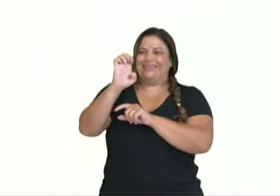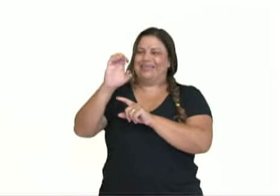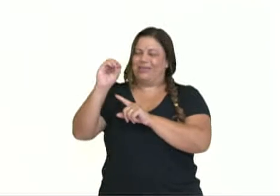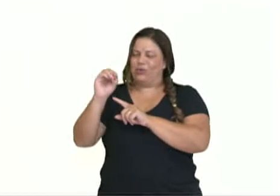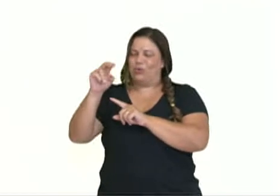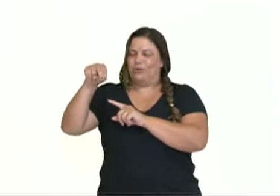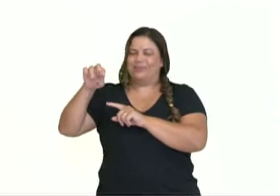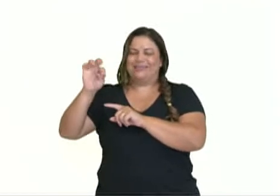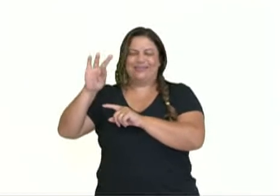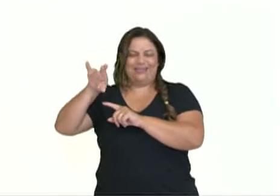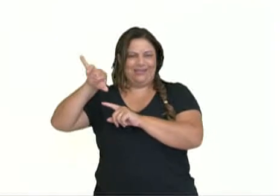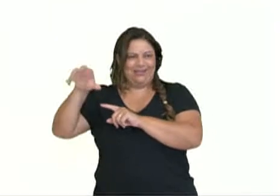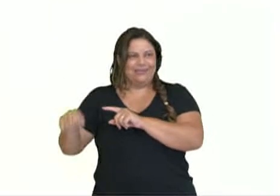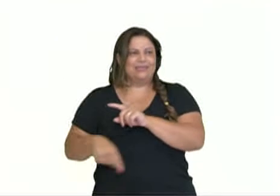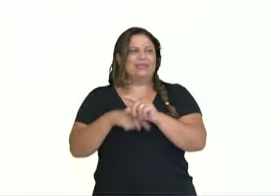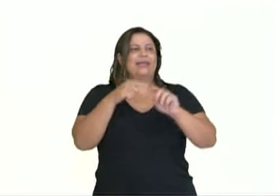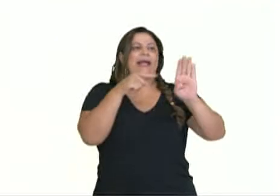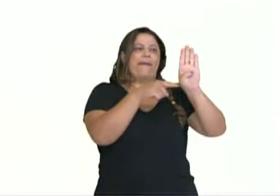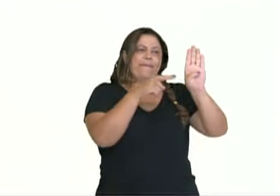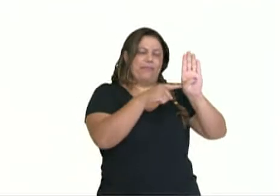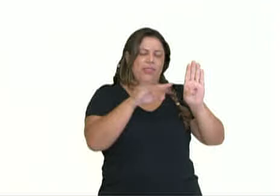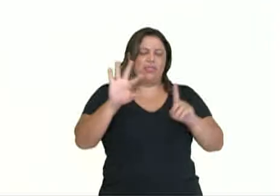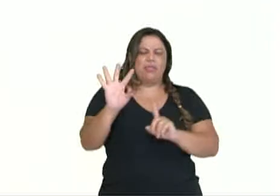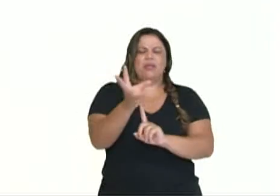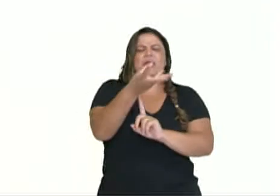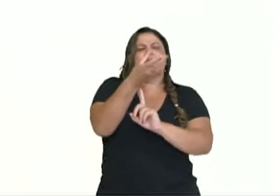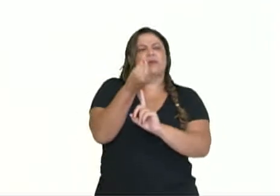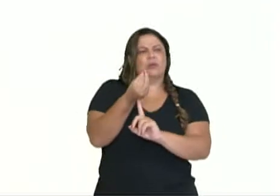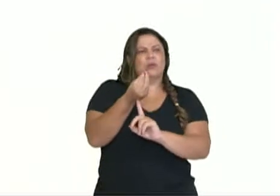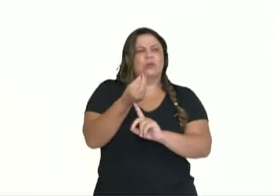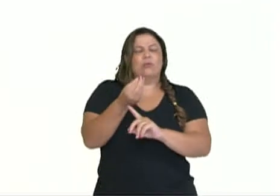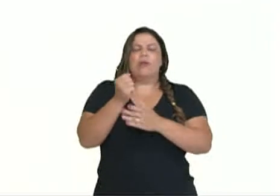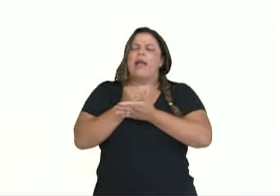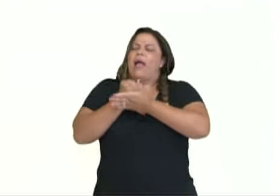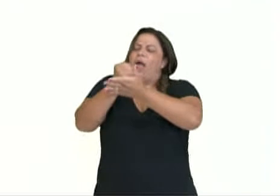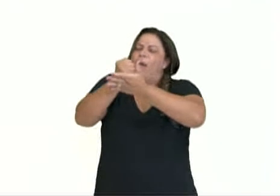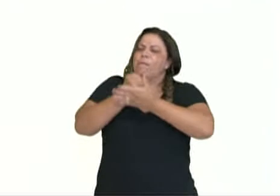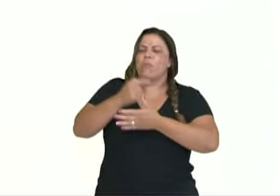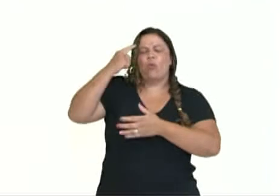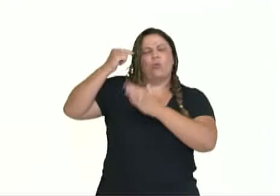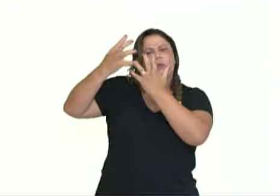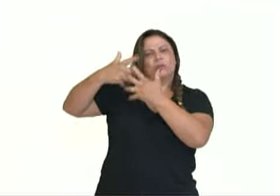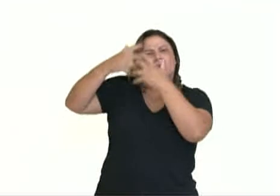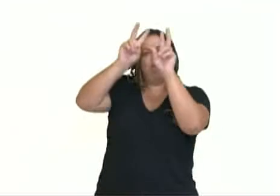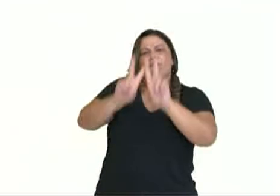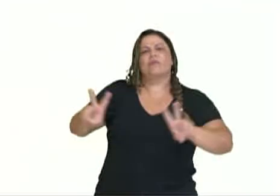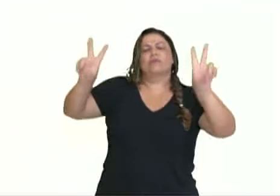o apoio no racional, valorizando o ser humano. Fácil, hein? Já volto.